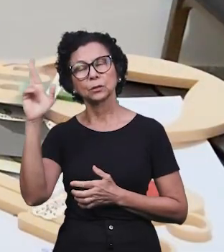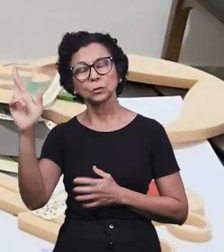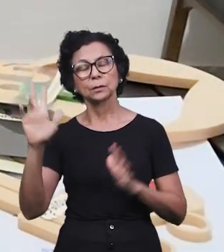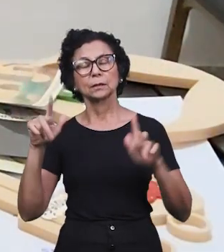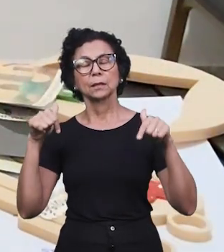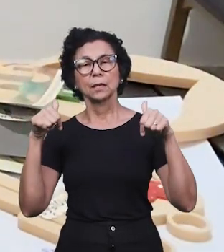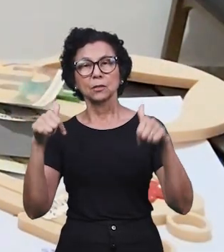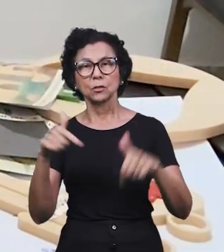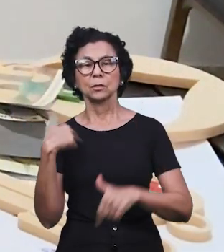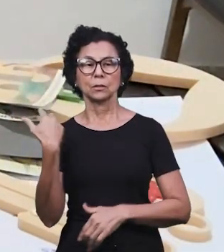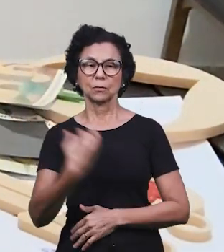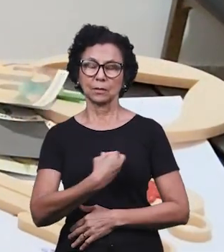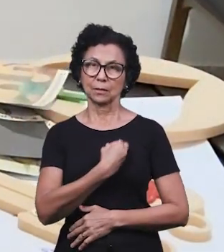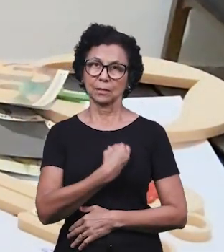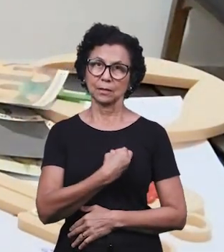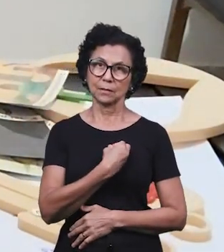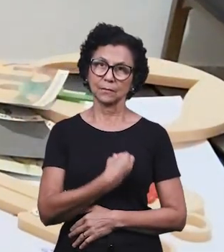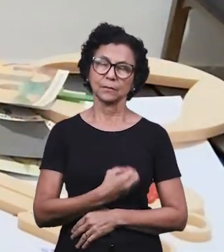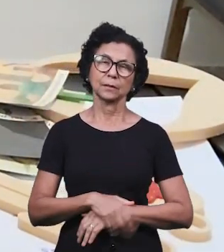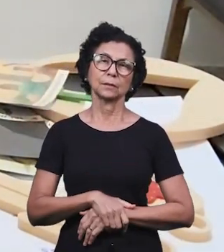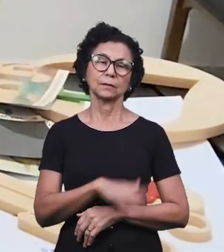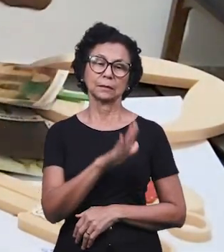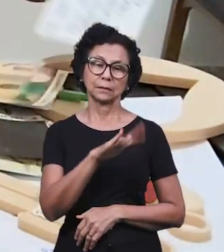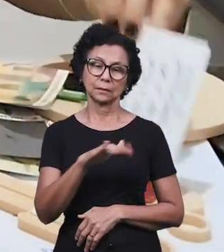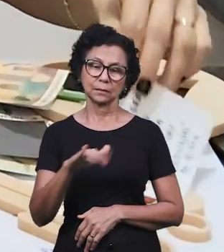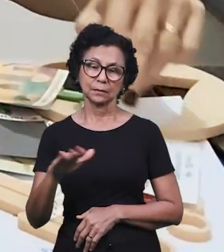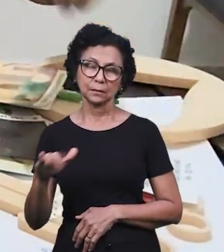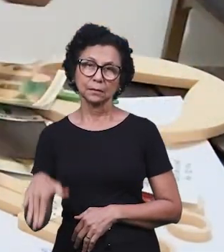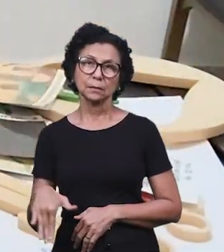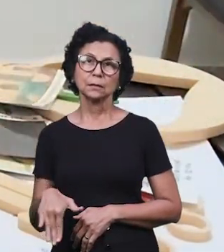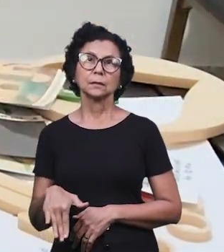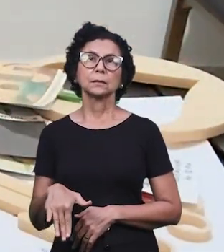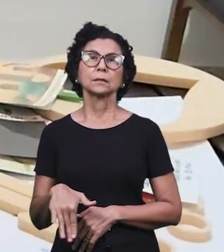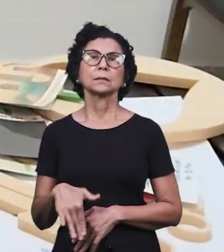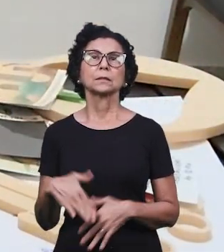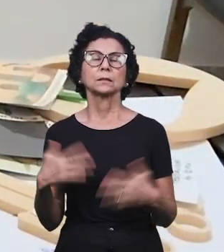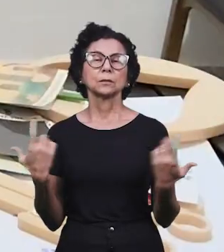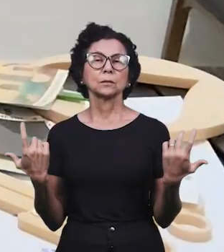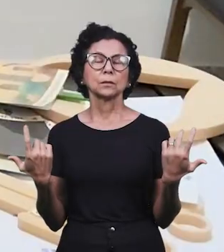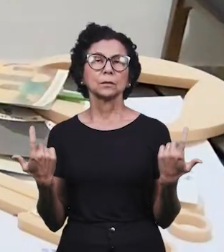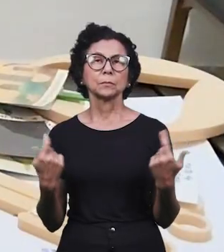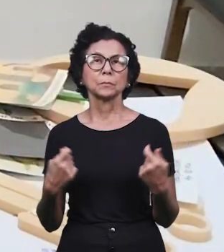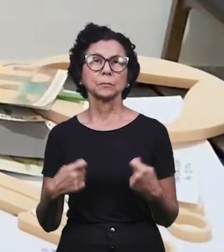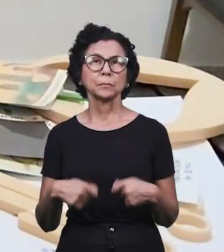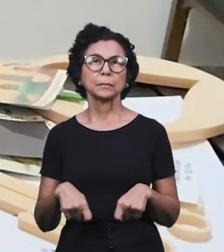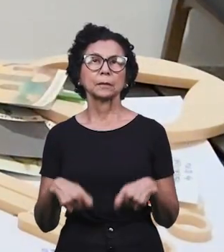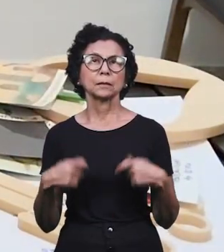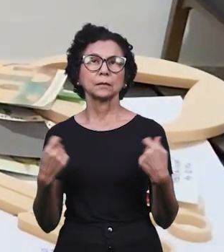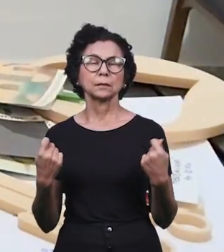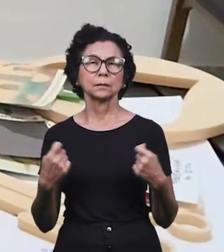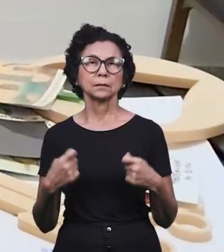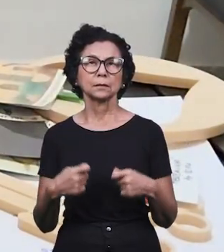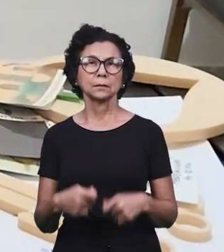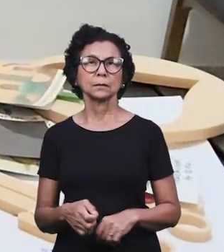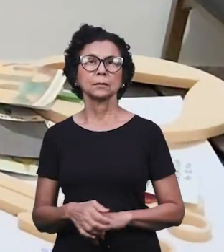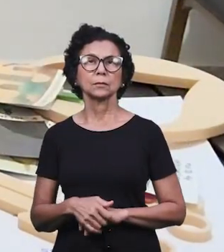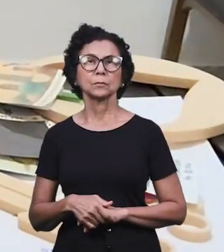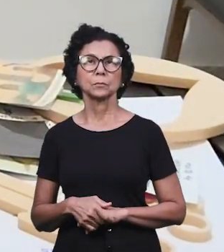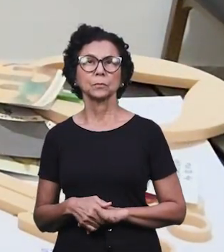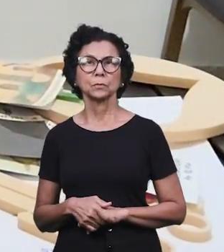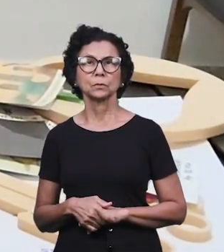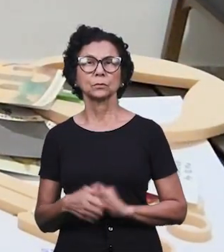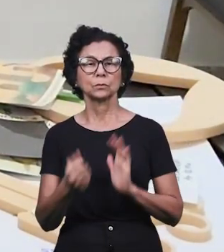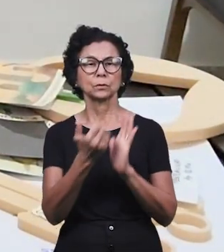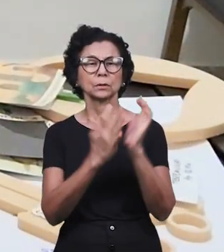nossas vidas, na vida das crianças, dos alunos. Então nós precisamos entender qual é o objetivo da